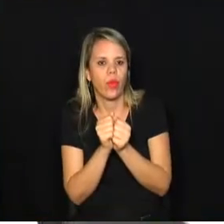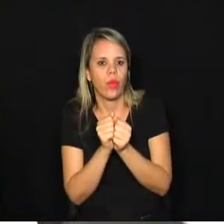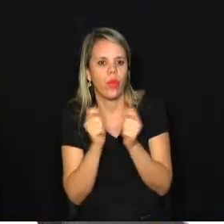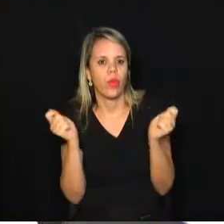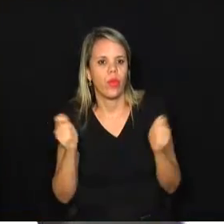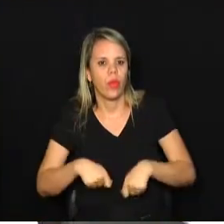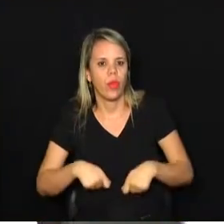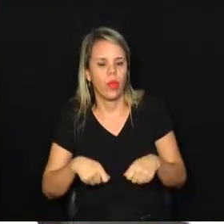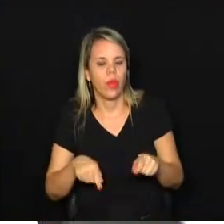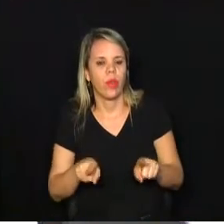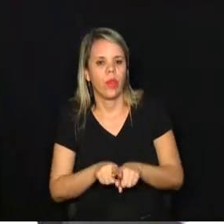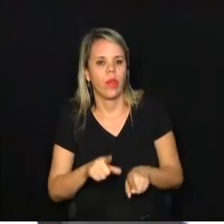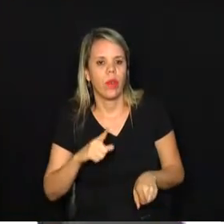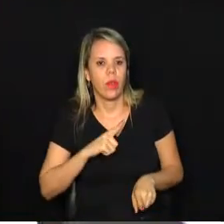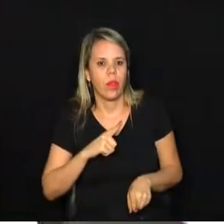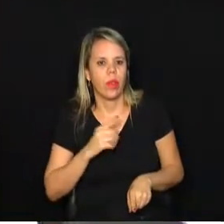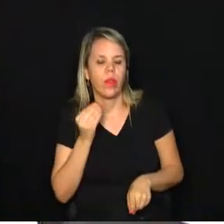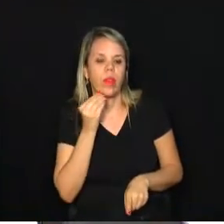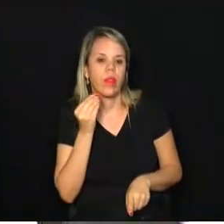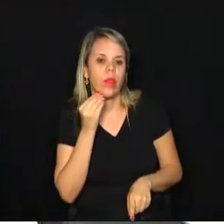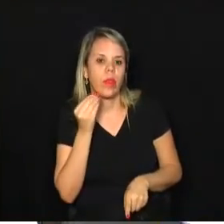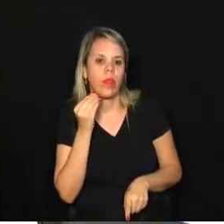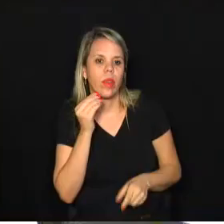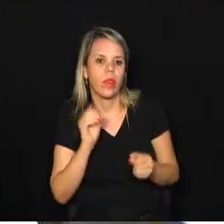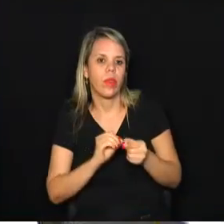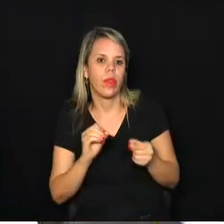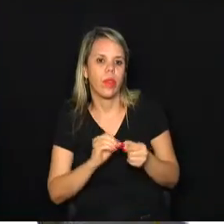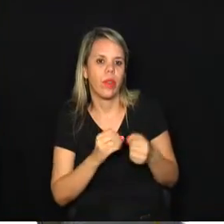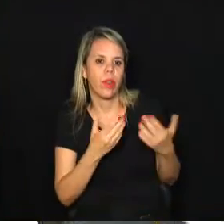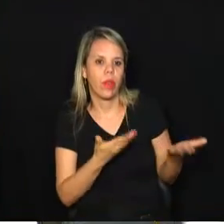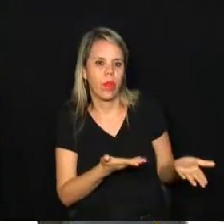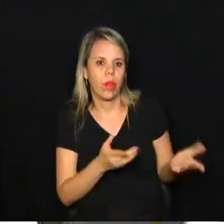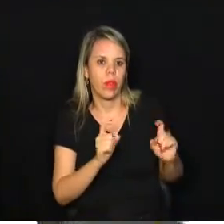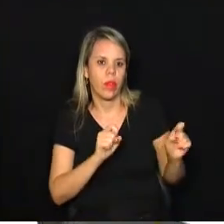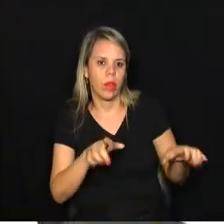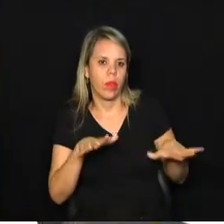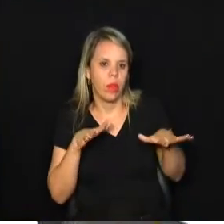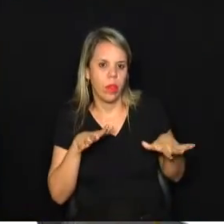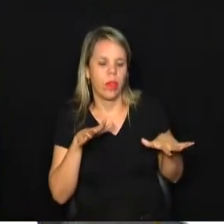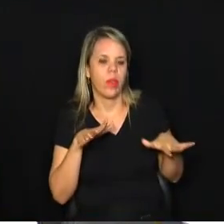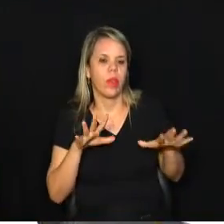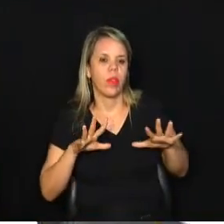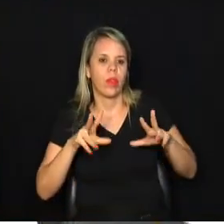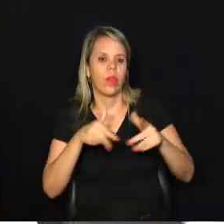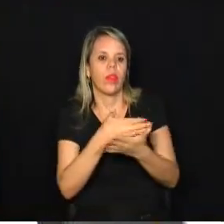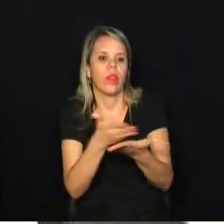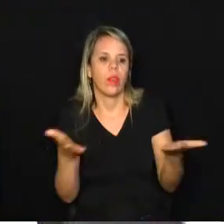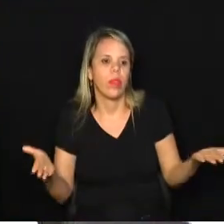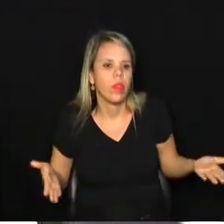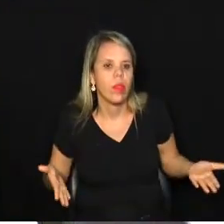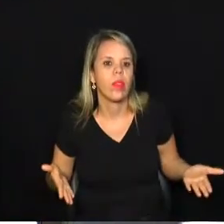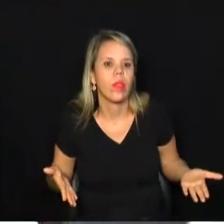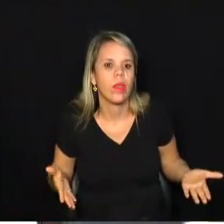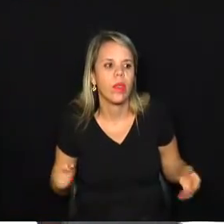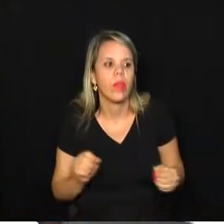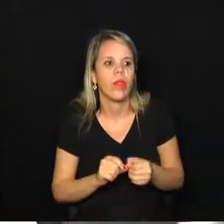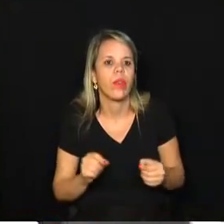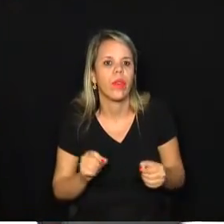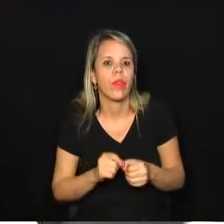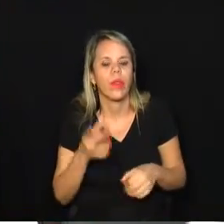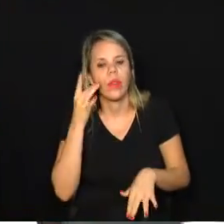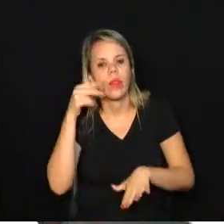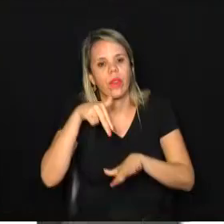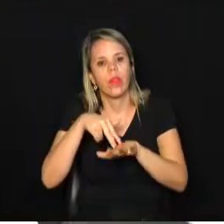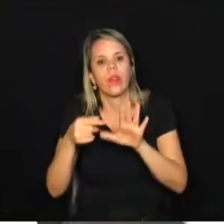podermos termos tido a oportunidade de fazer esta audiência, e a todos que fizeram a sua